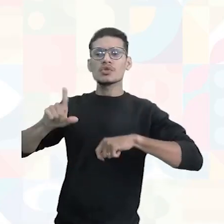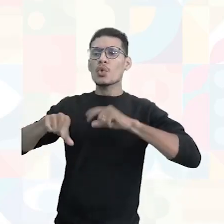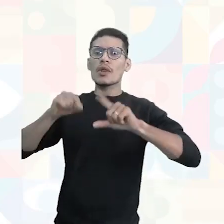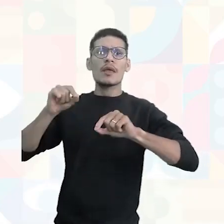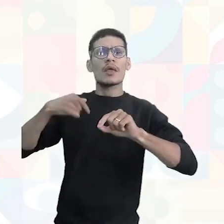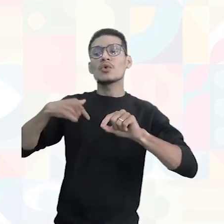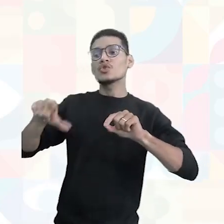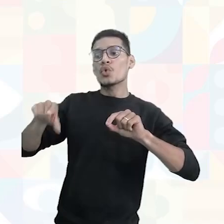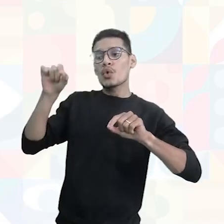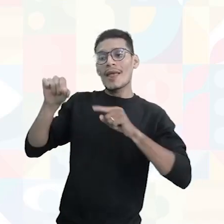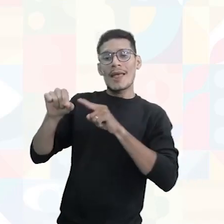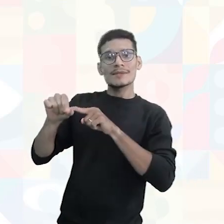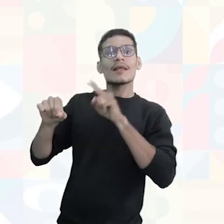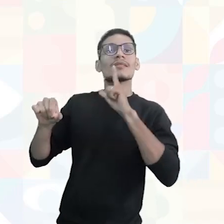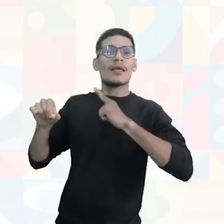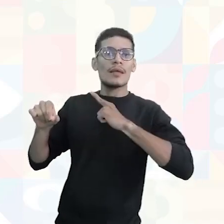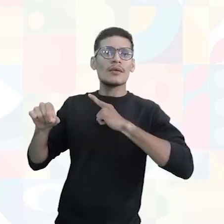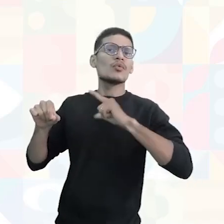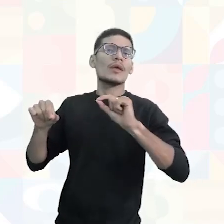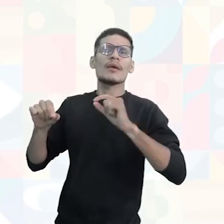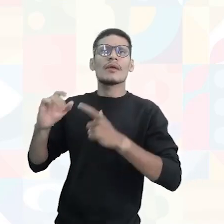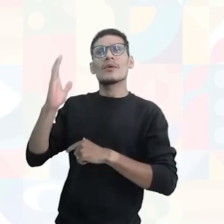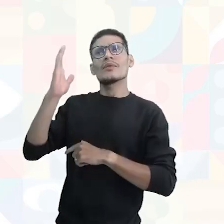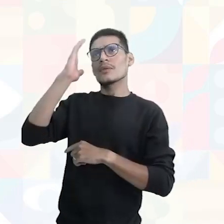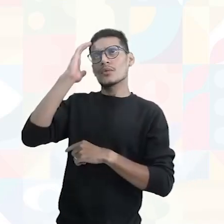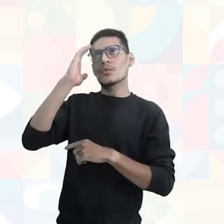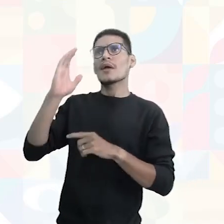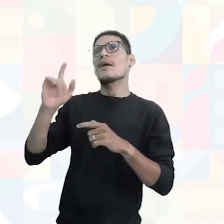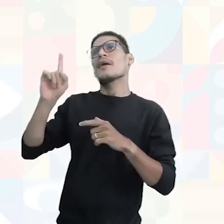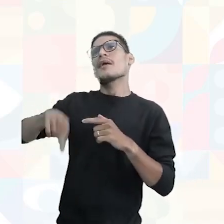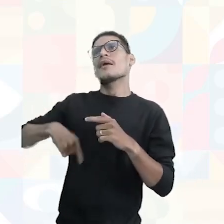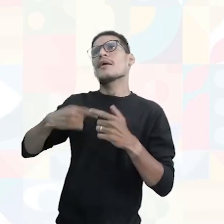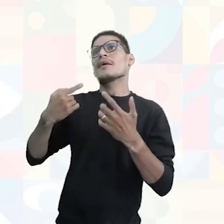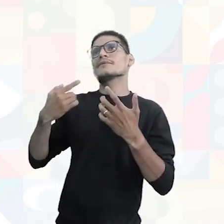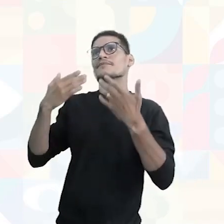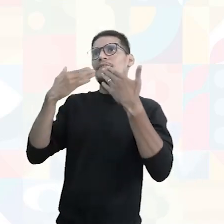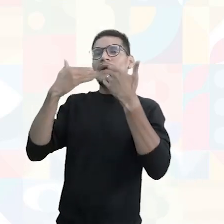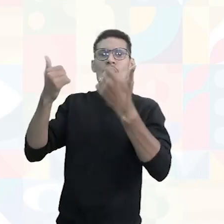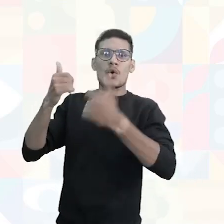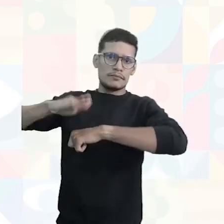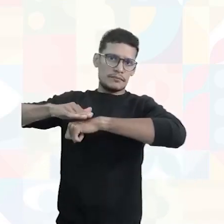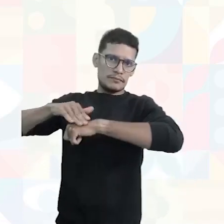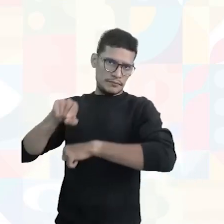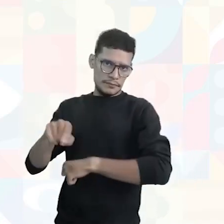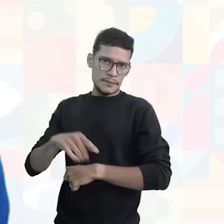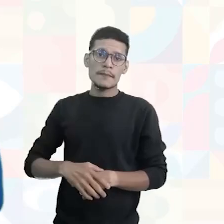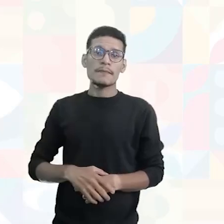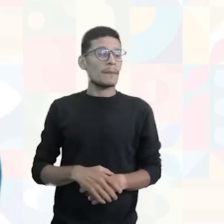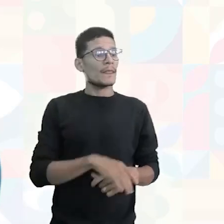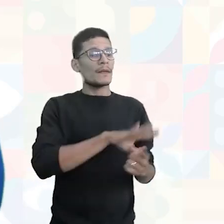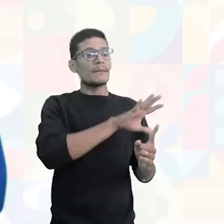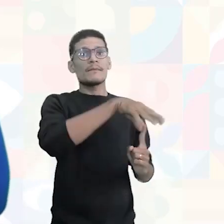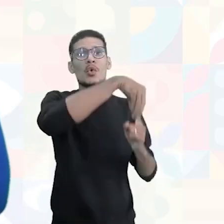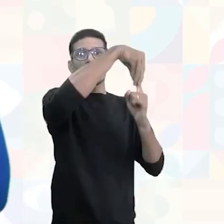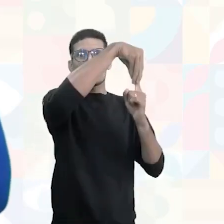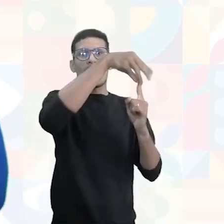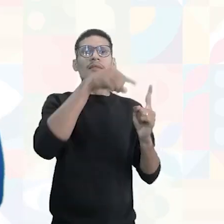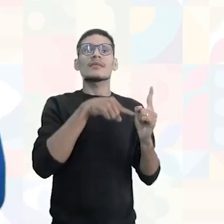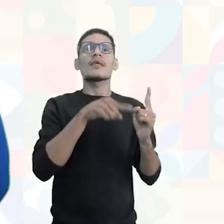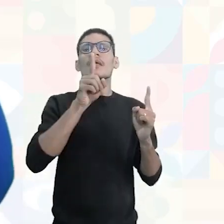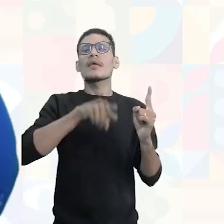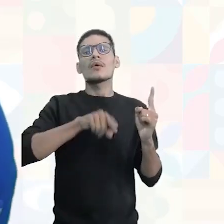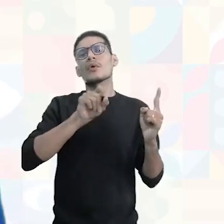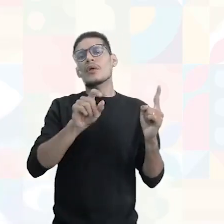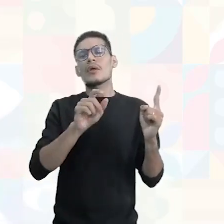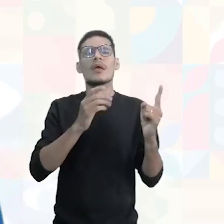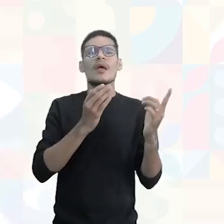algum motivo eu entendo que deva ser preterida naquele momento. E a prioridade está